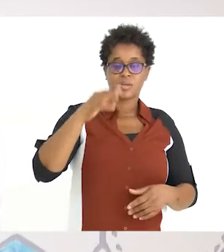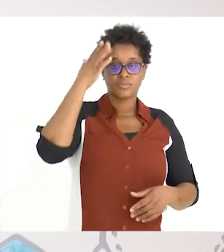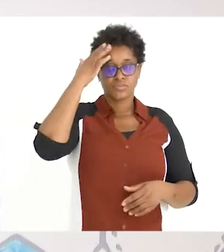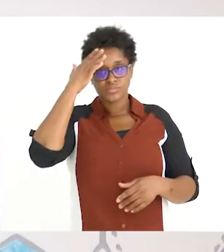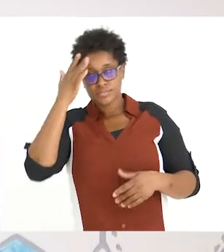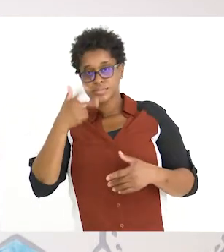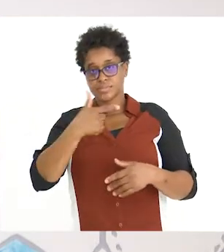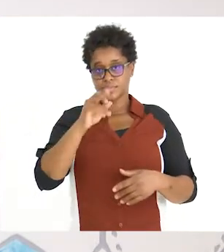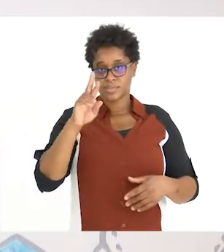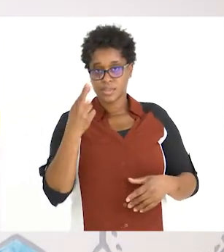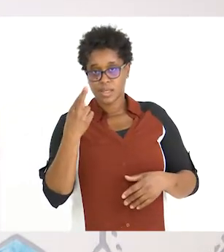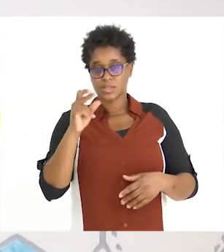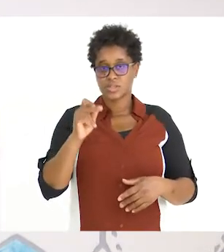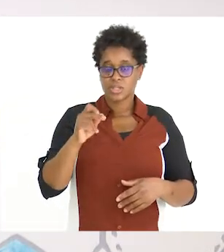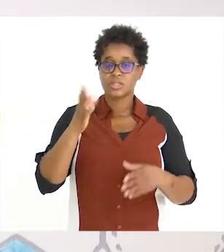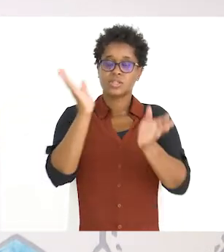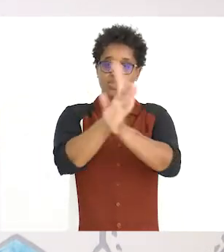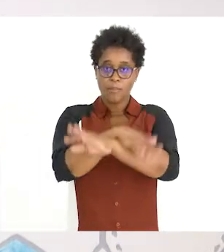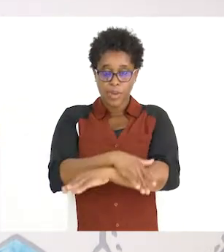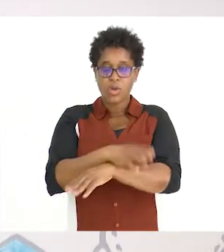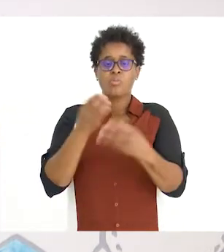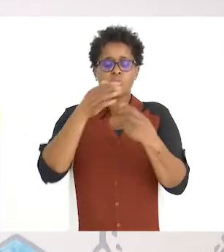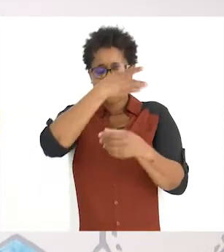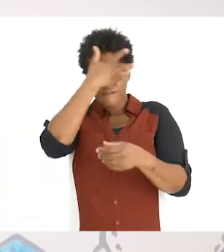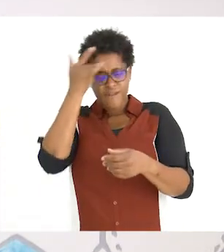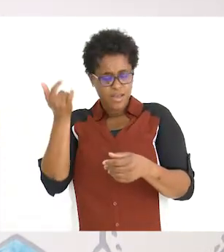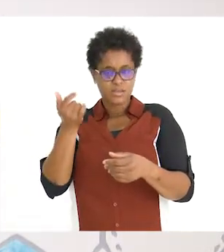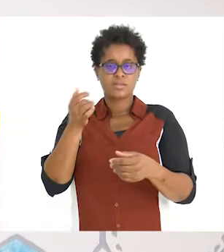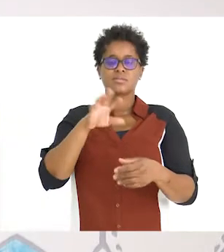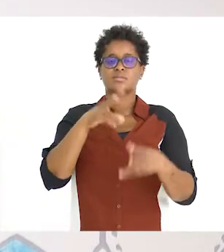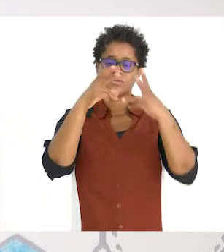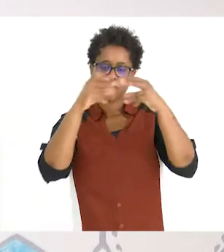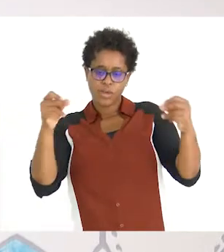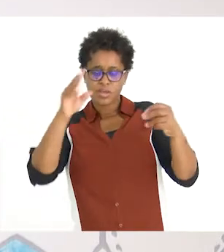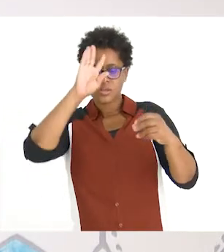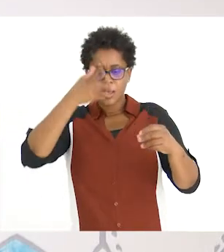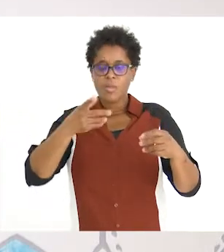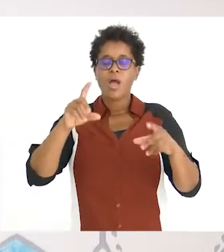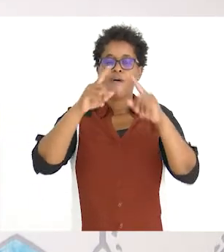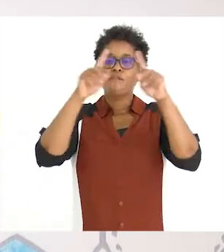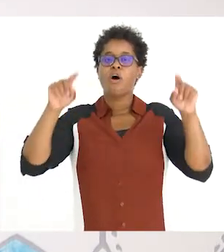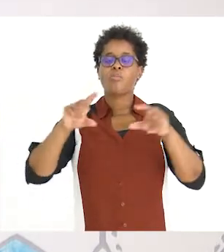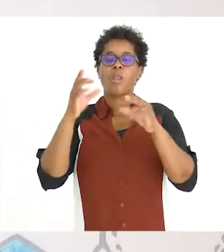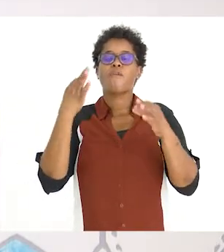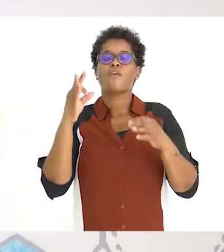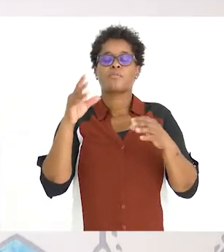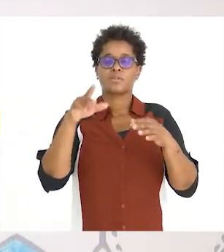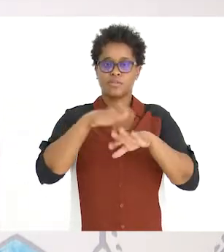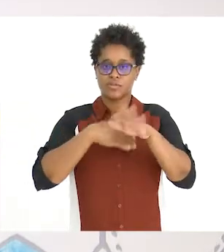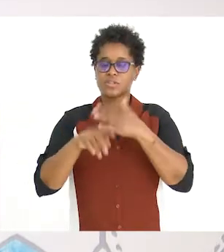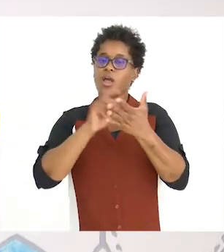Muito fácil de definir e de saber a fórmula de calcular. Vamos lá ver, à medida